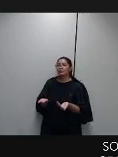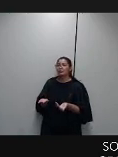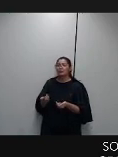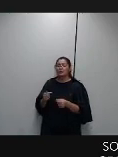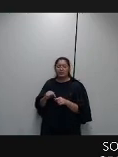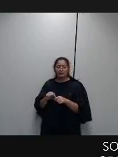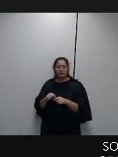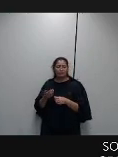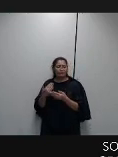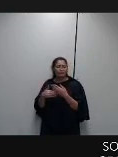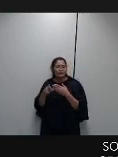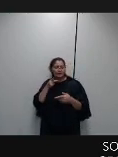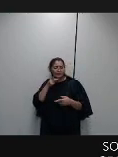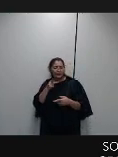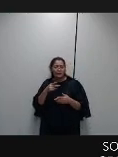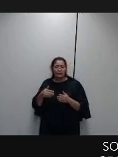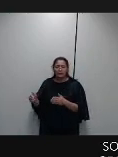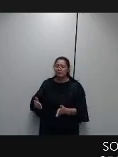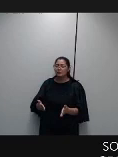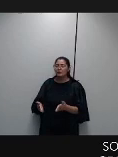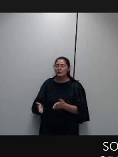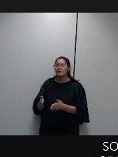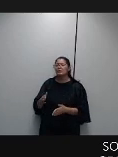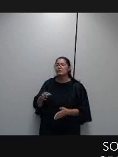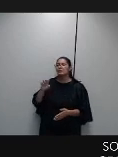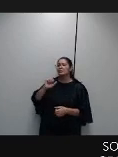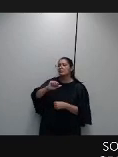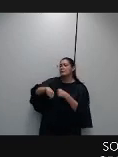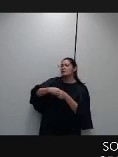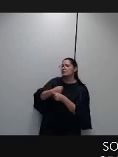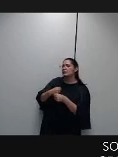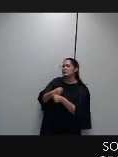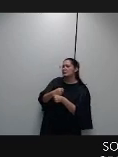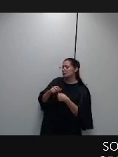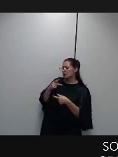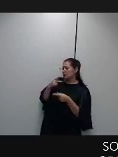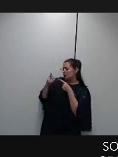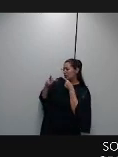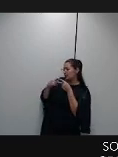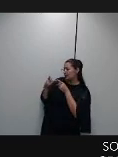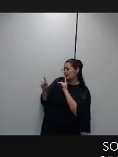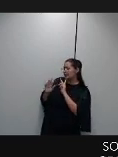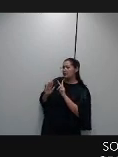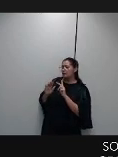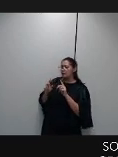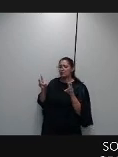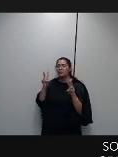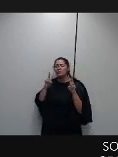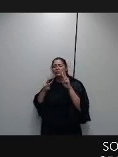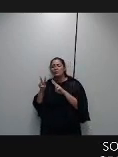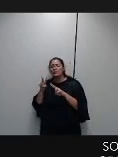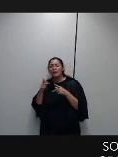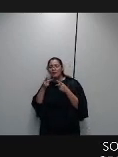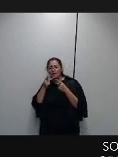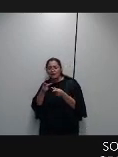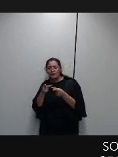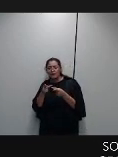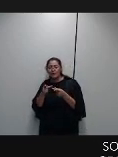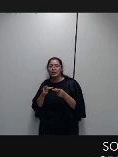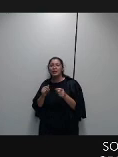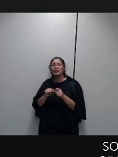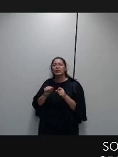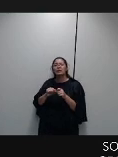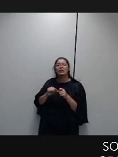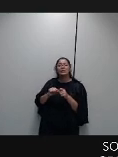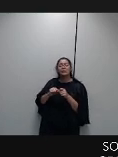o lustro mel para as cinco anos não haveria qualquer tipo são e outra observação que eu faço meninas rotina é que